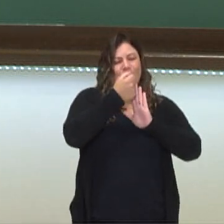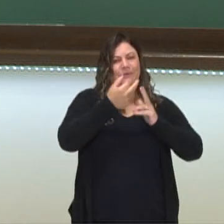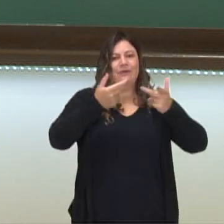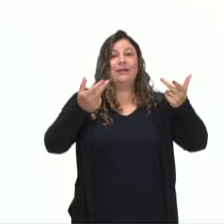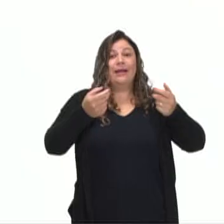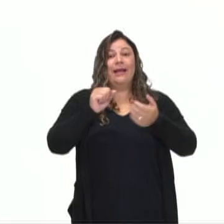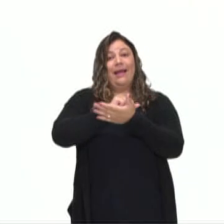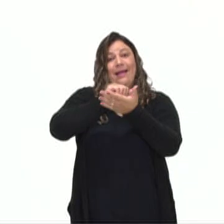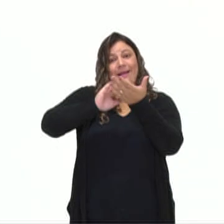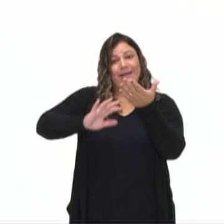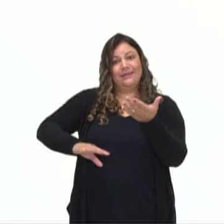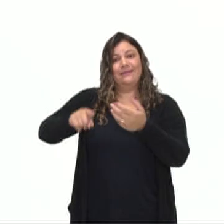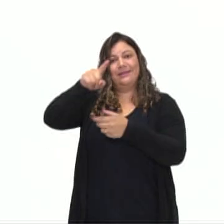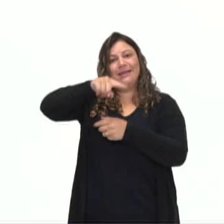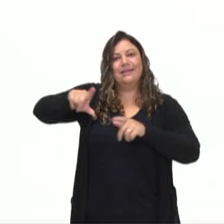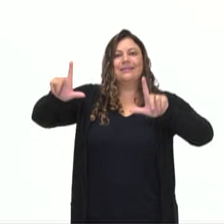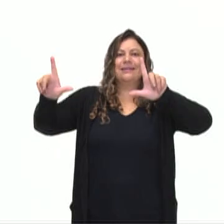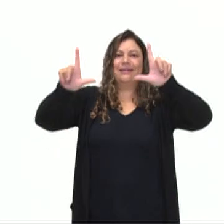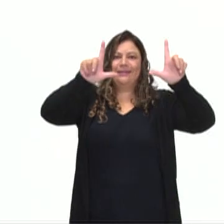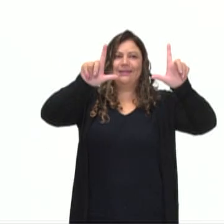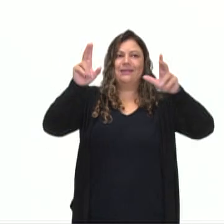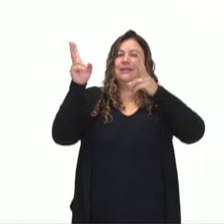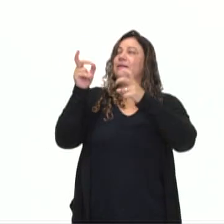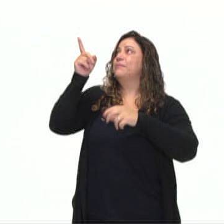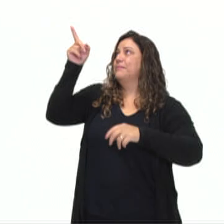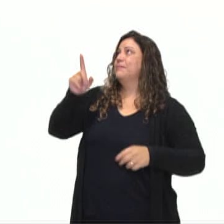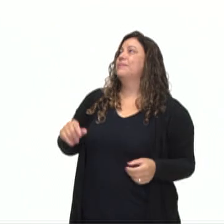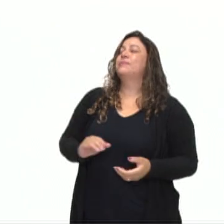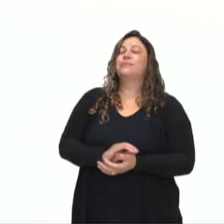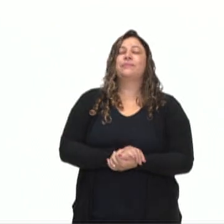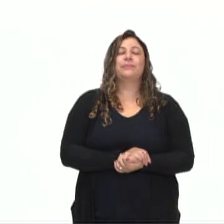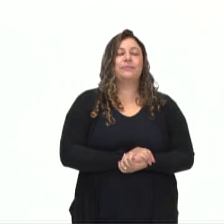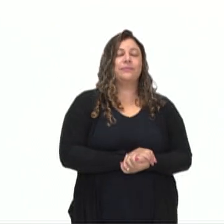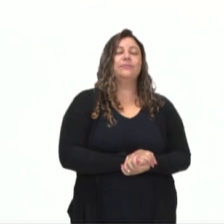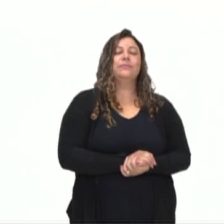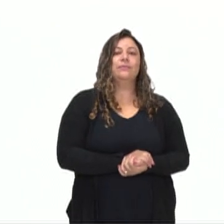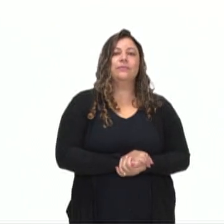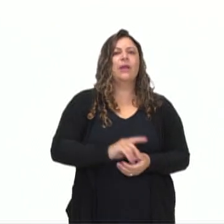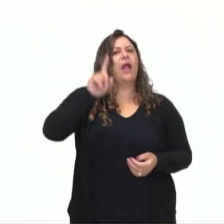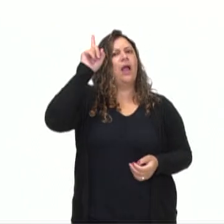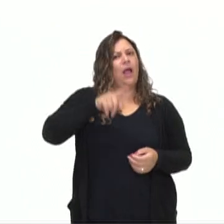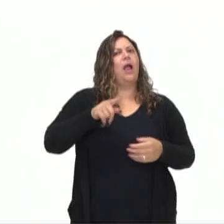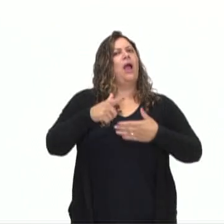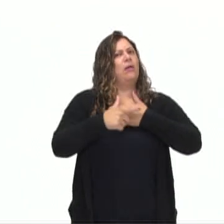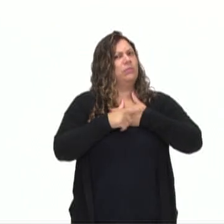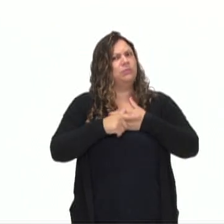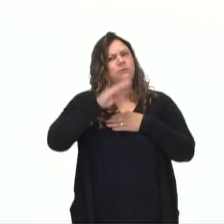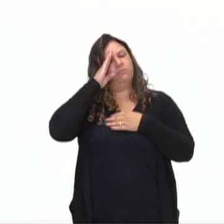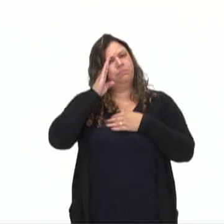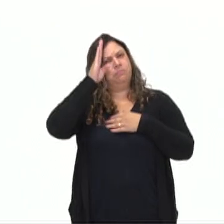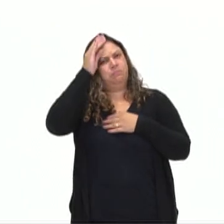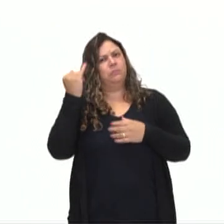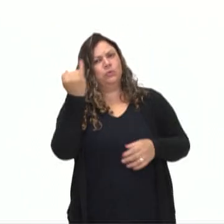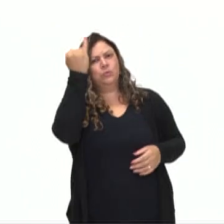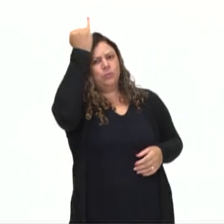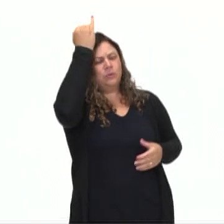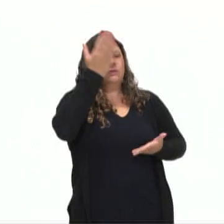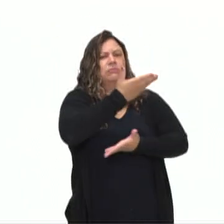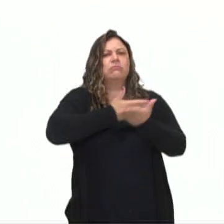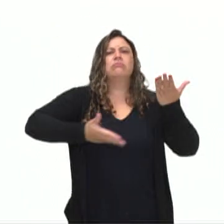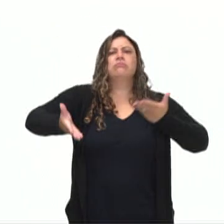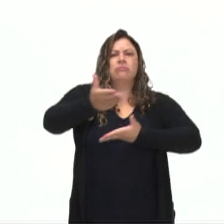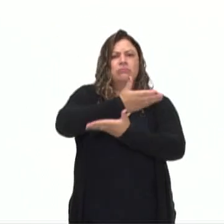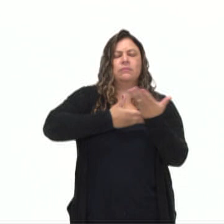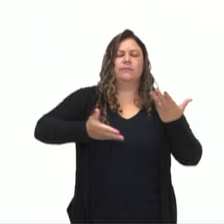na tela para você. Olha lá, ó. Bolsa de Valores tem um papel fundamental para a sociedade global e para os fluxos